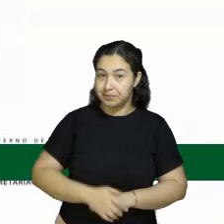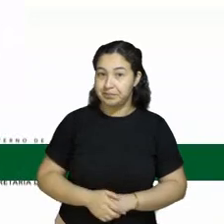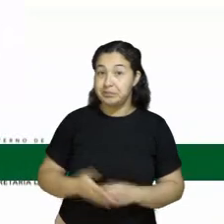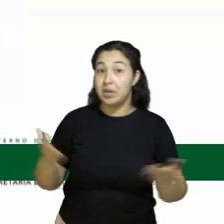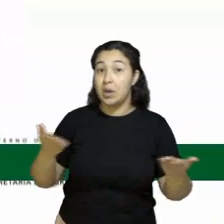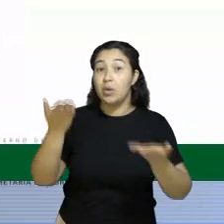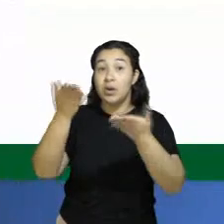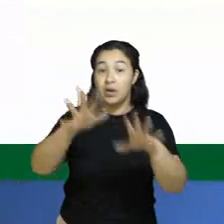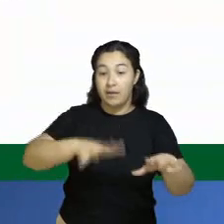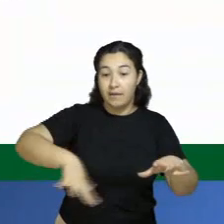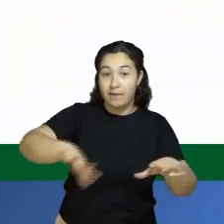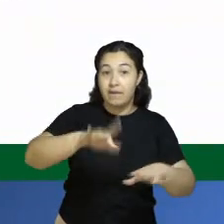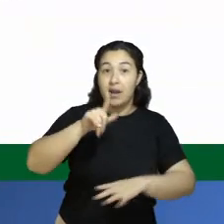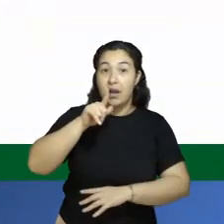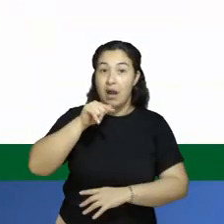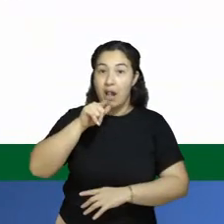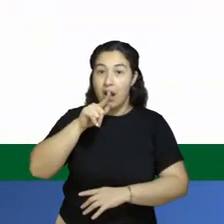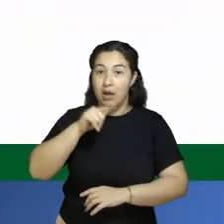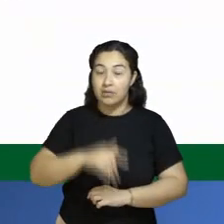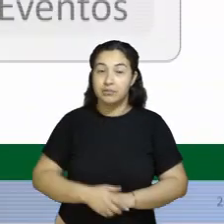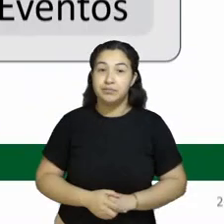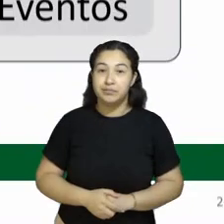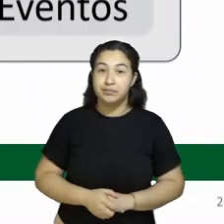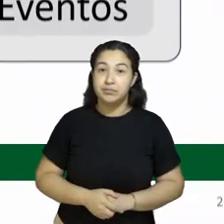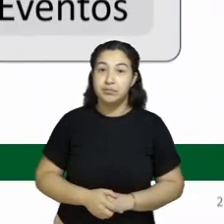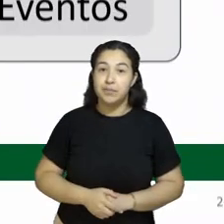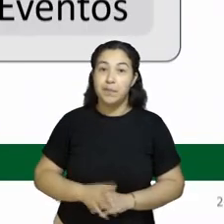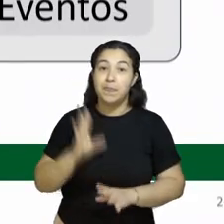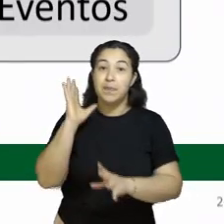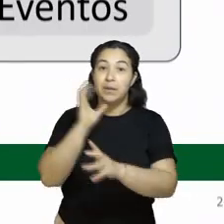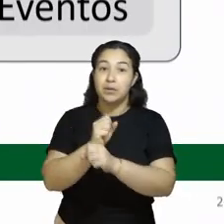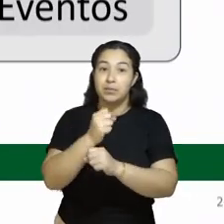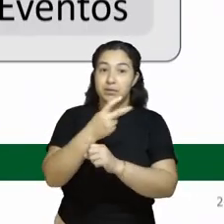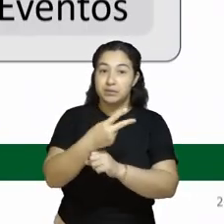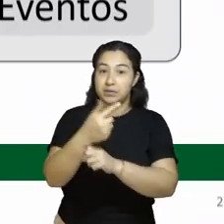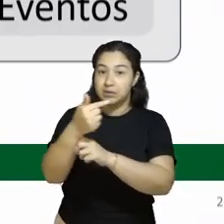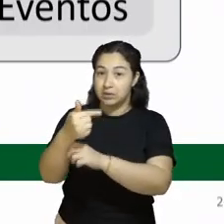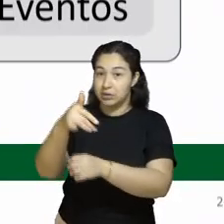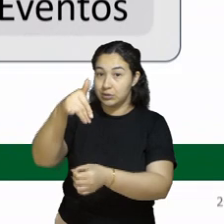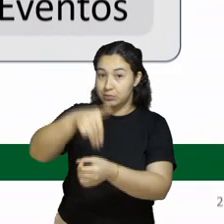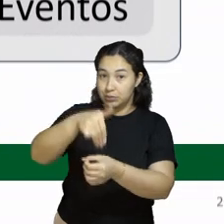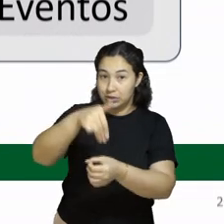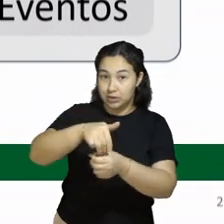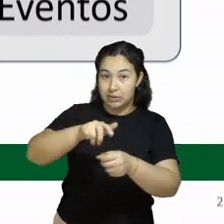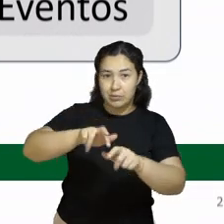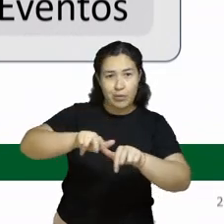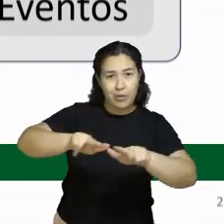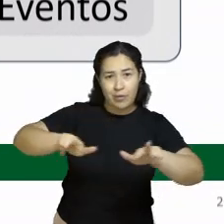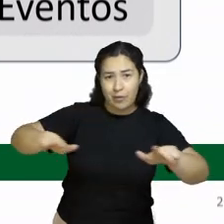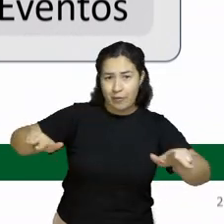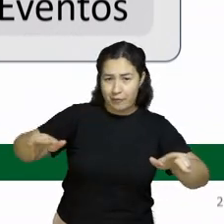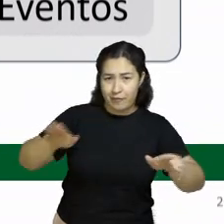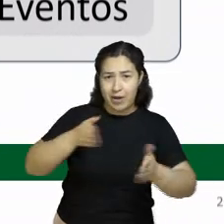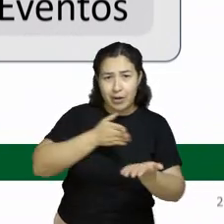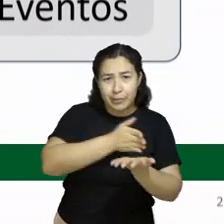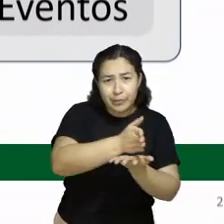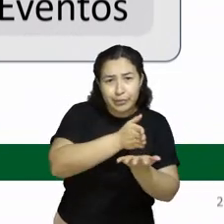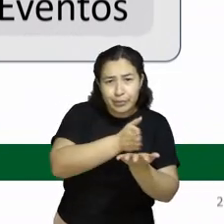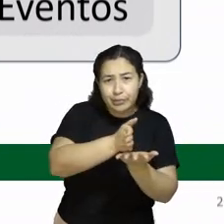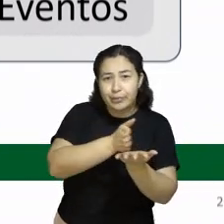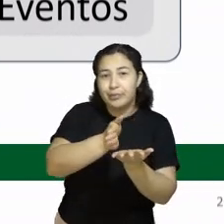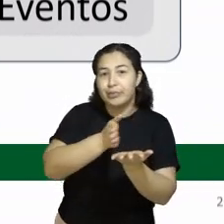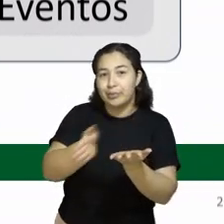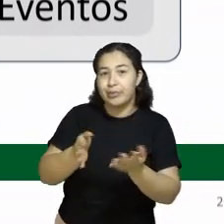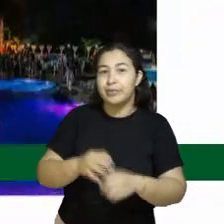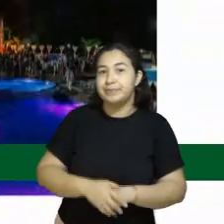das Águas. São 27 municípios na nossa região, com vários segmentos aí turísticos,